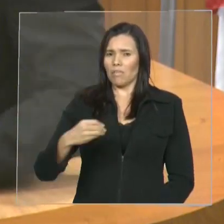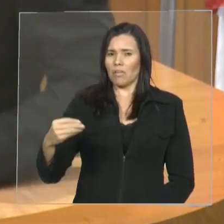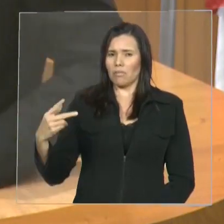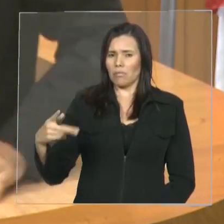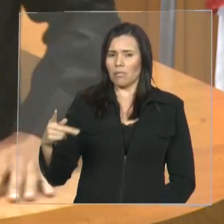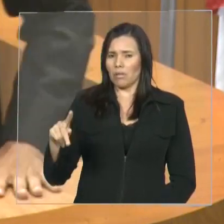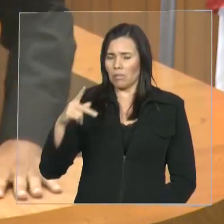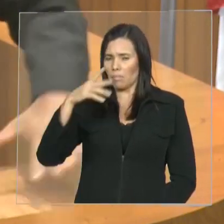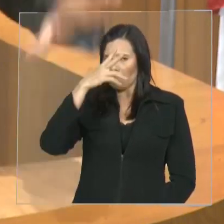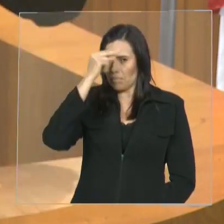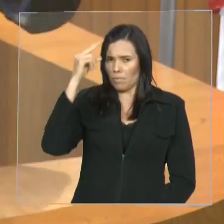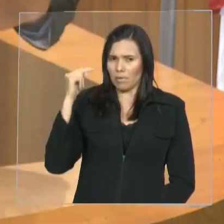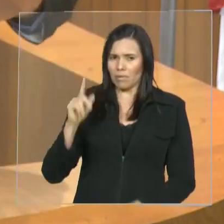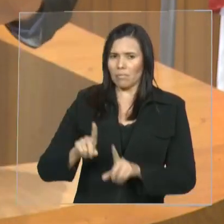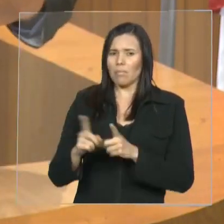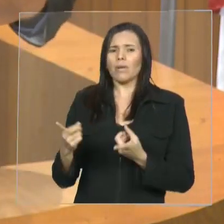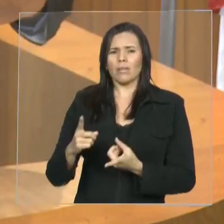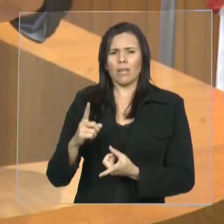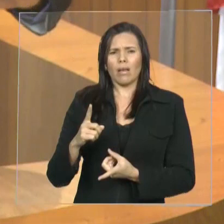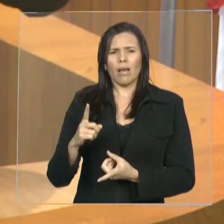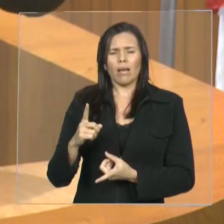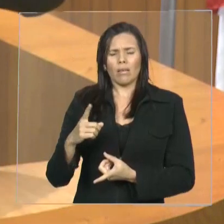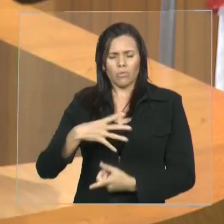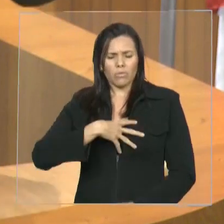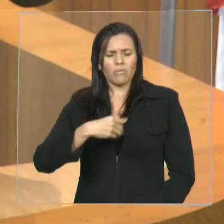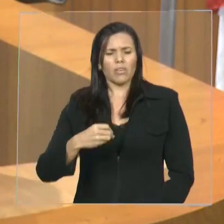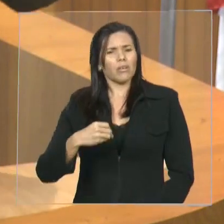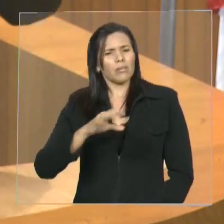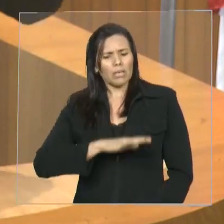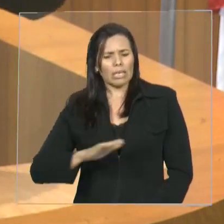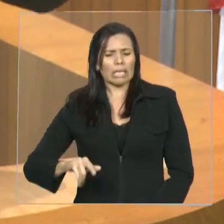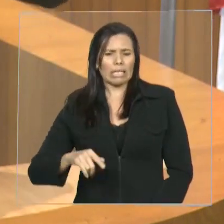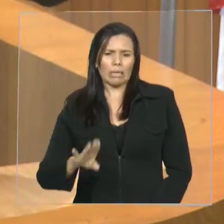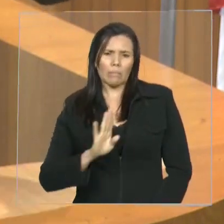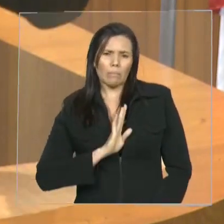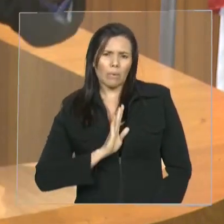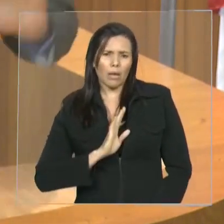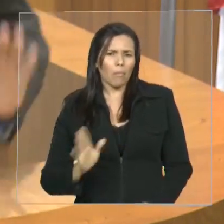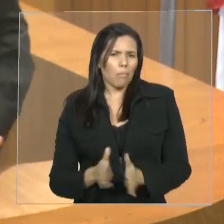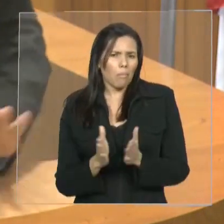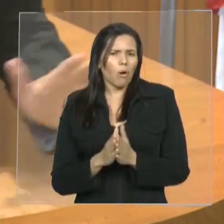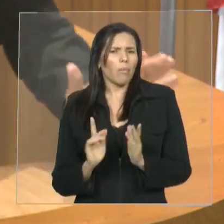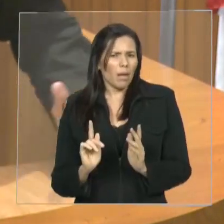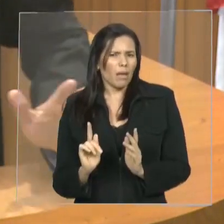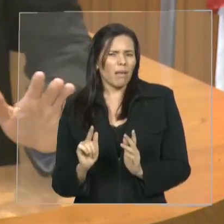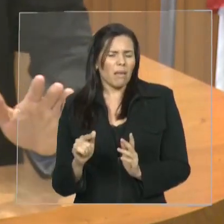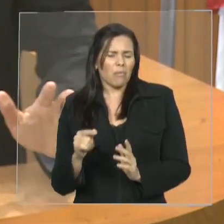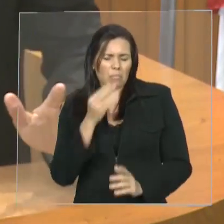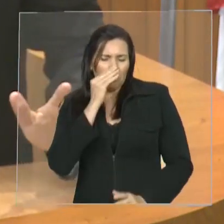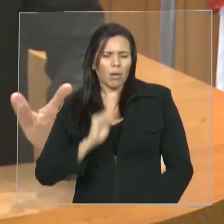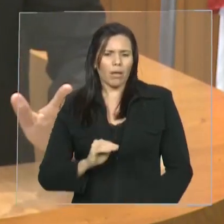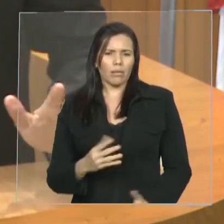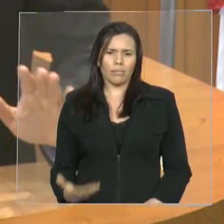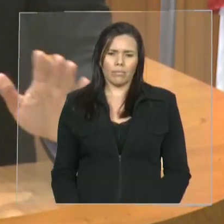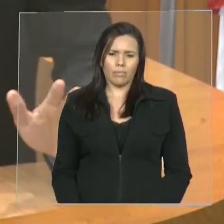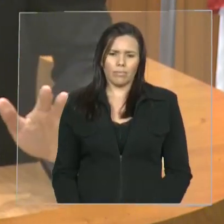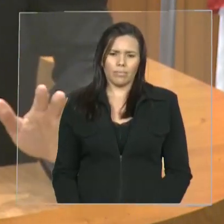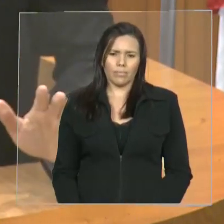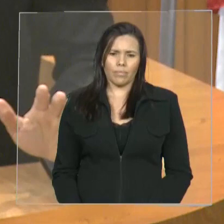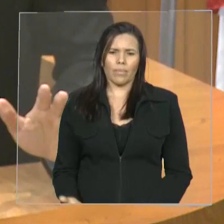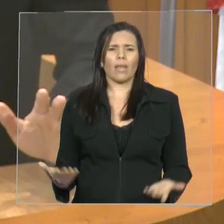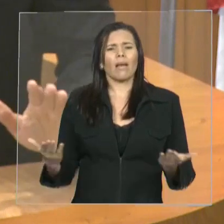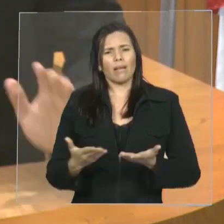Então, quando subir nessa tribuna para defender o Zé Vieira, querer defender a dona Patrícia para justificar esse